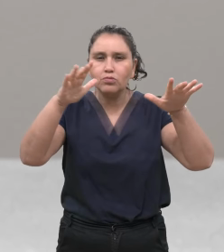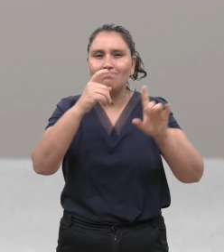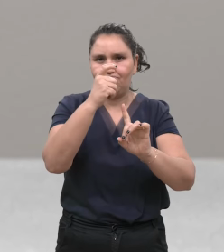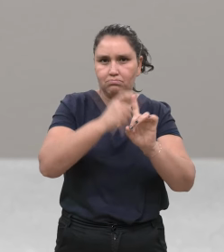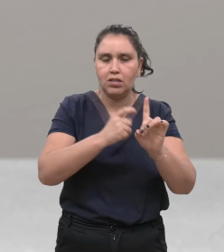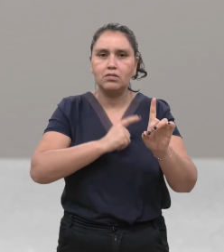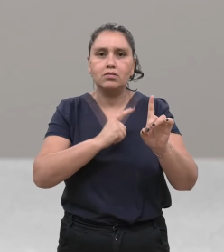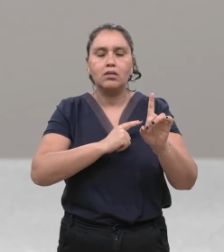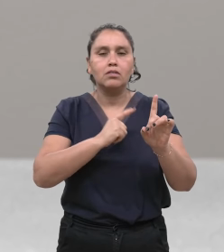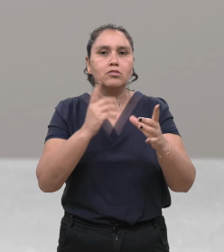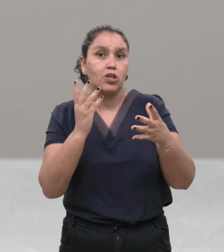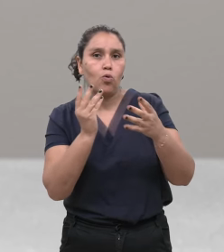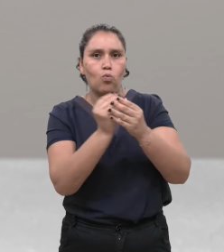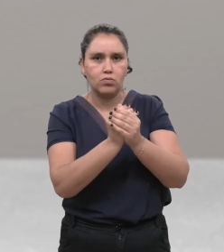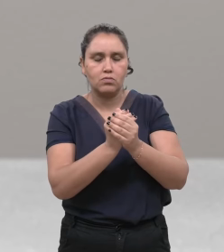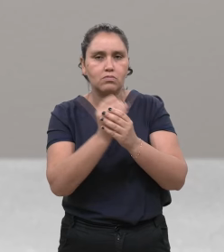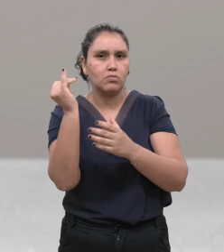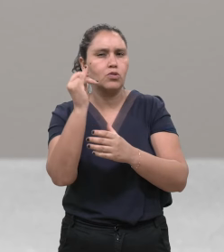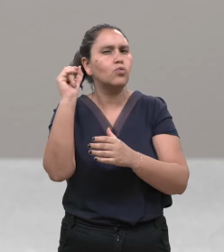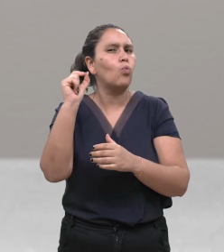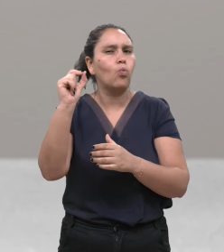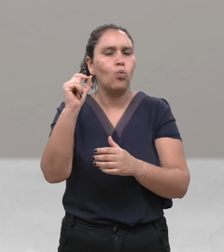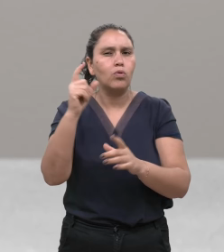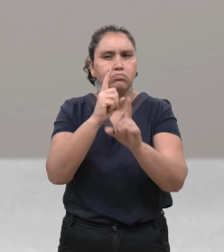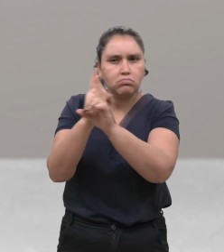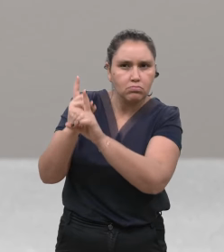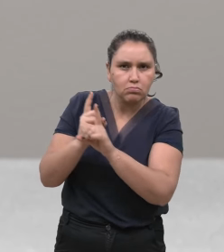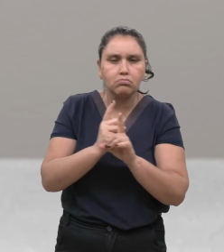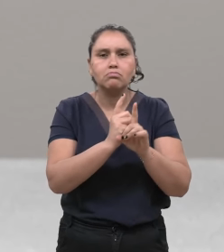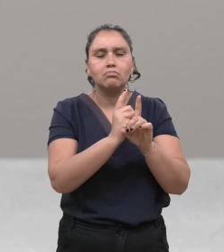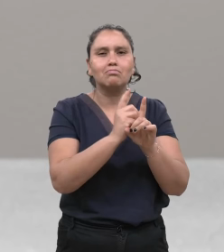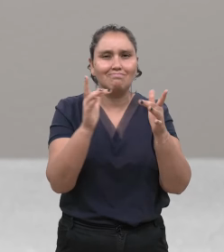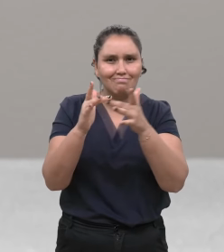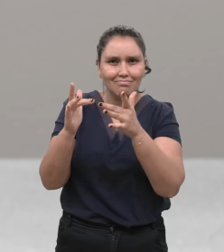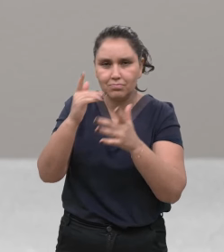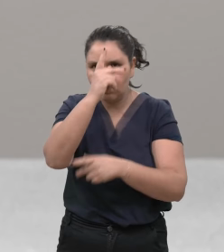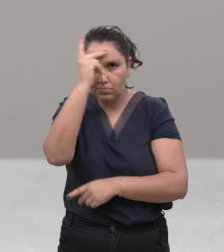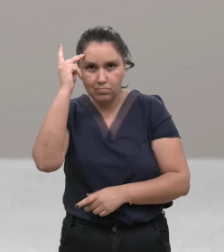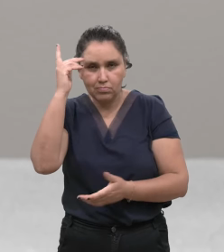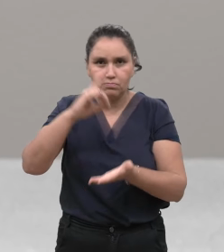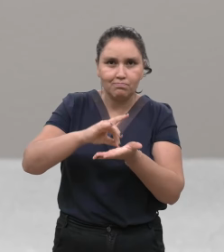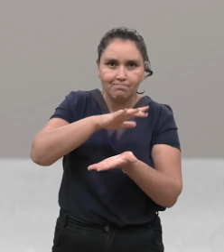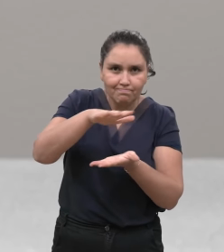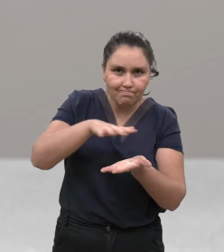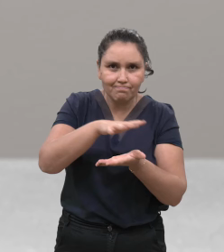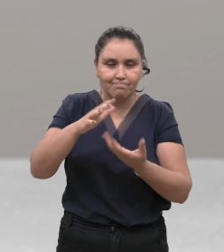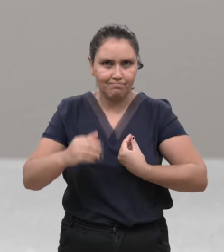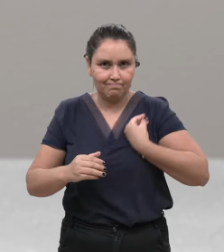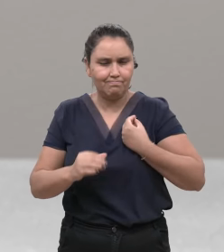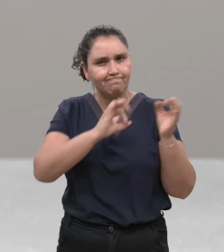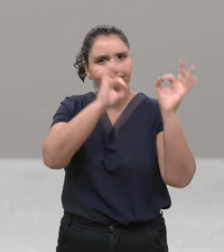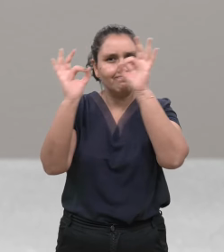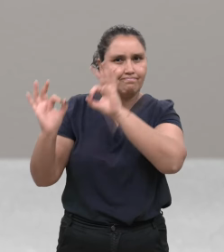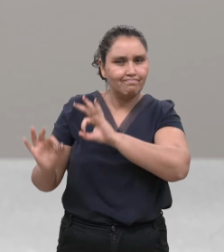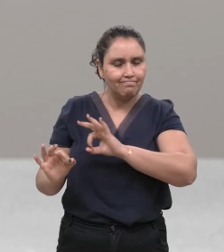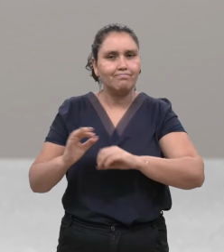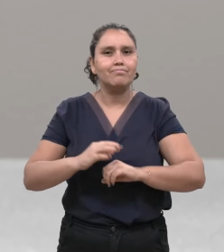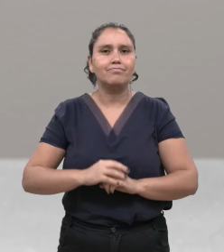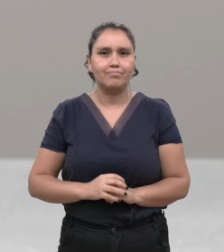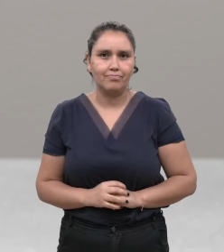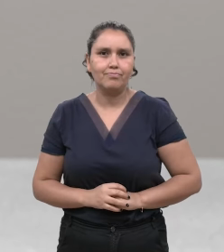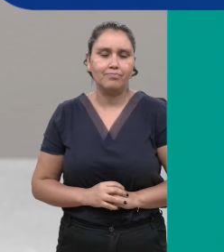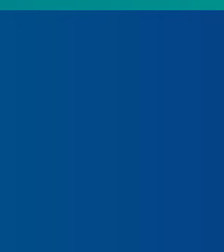movimentos de inclusão, mas é preciso ouvir e entender quem vive essa realidade de perto para respeitar de verdade.